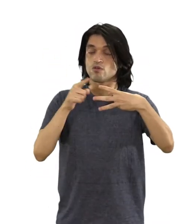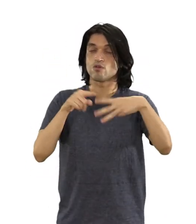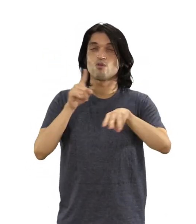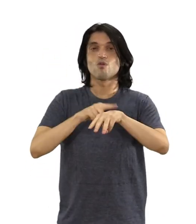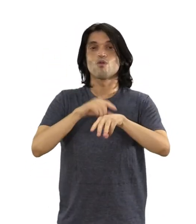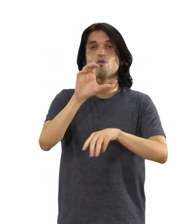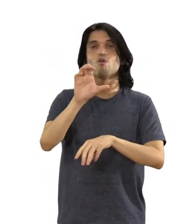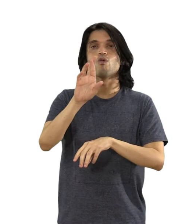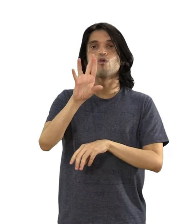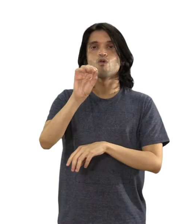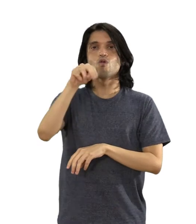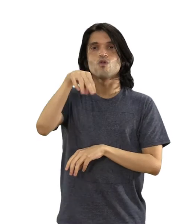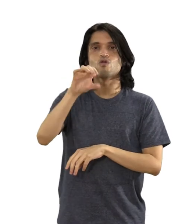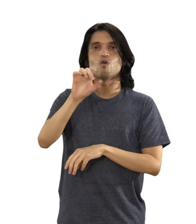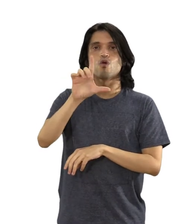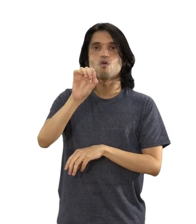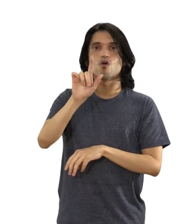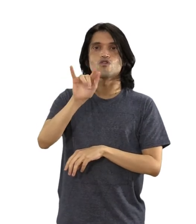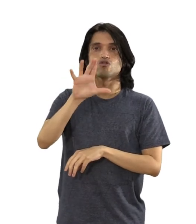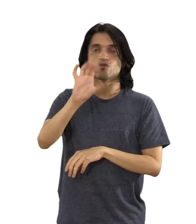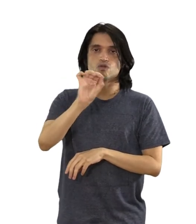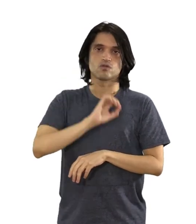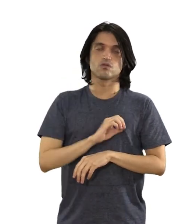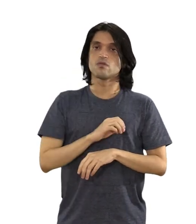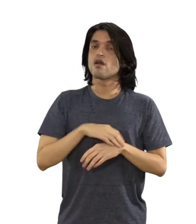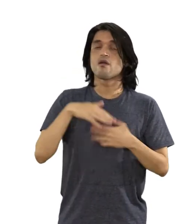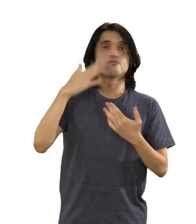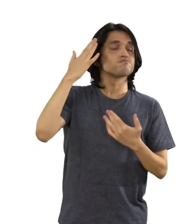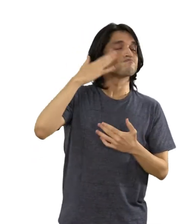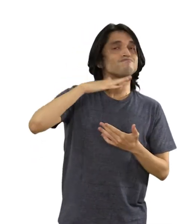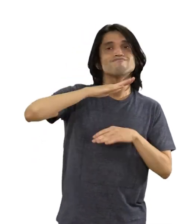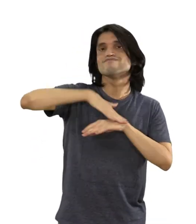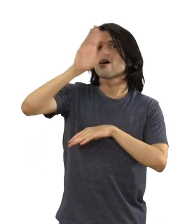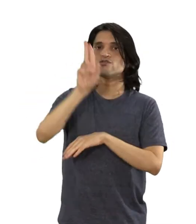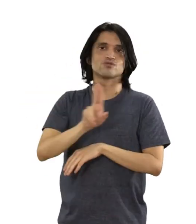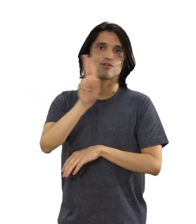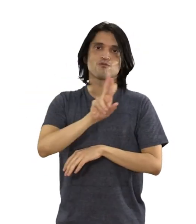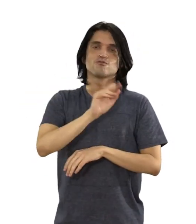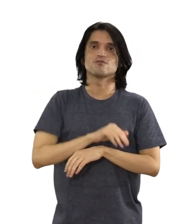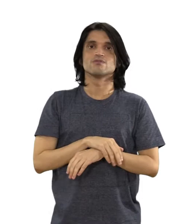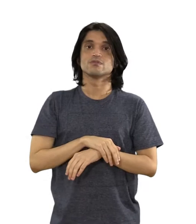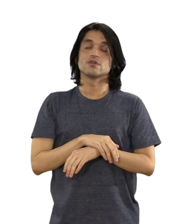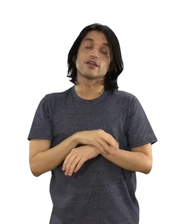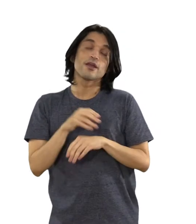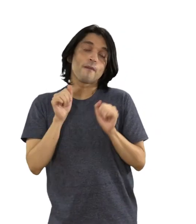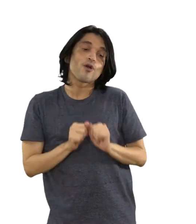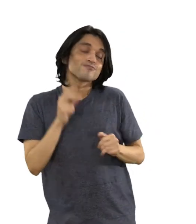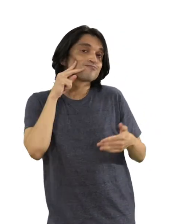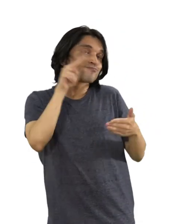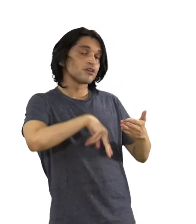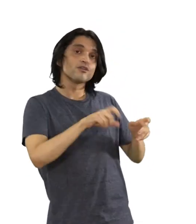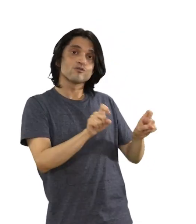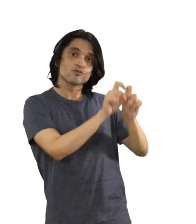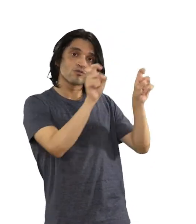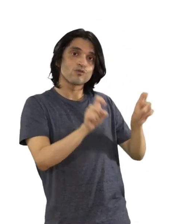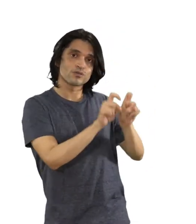currículo cronológico é o mais tradicional e o mais recomendado. Pode ser também lido por um software